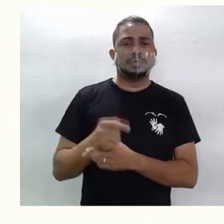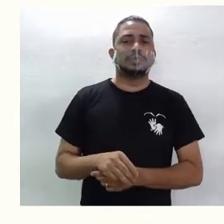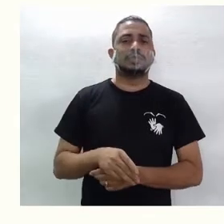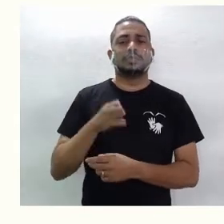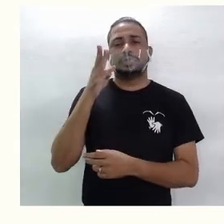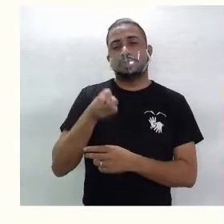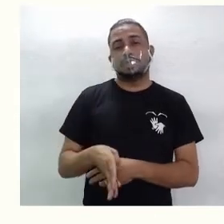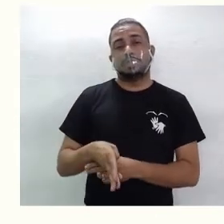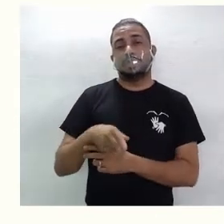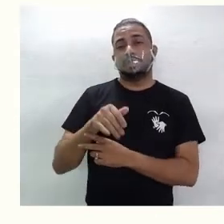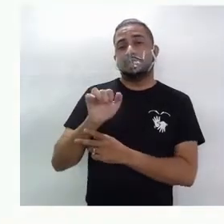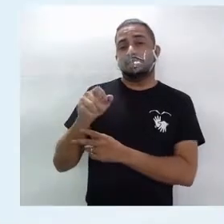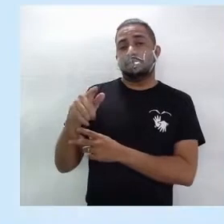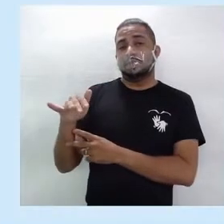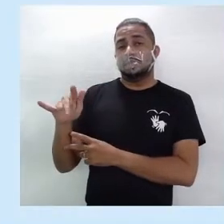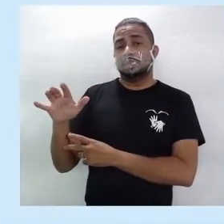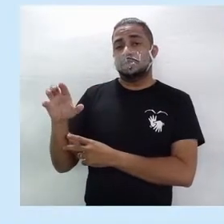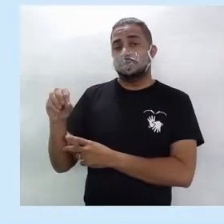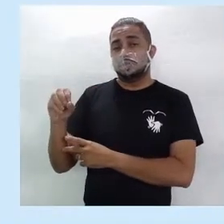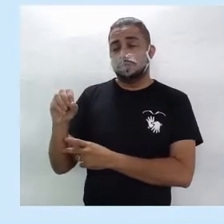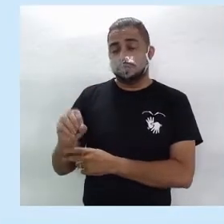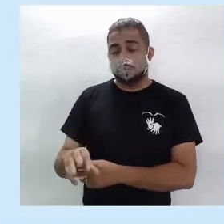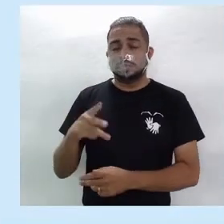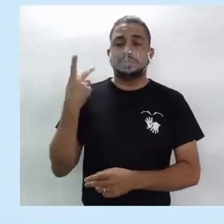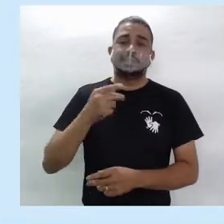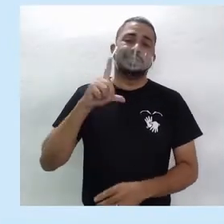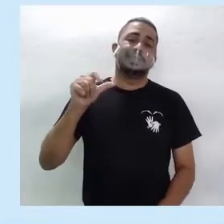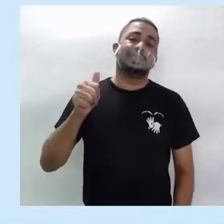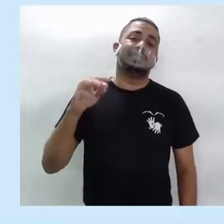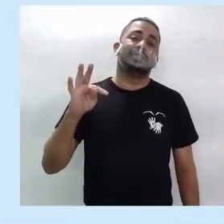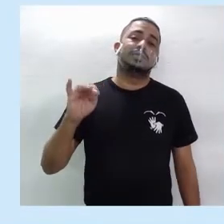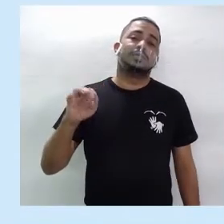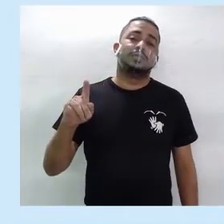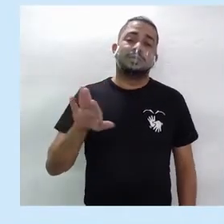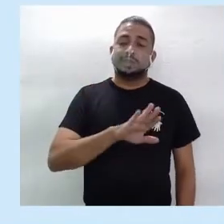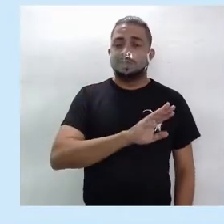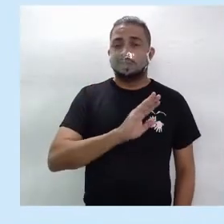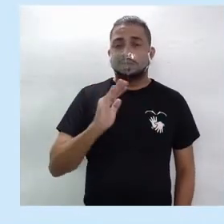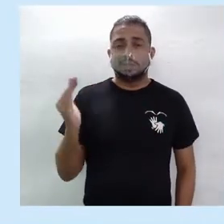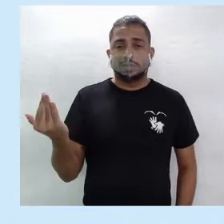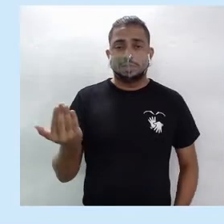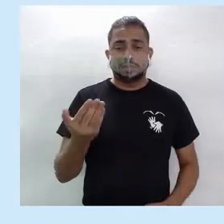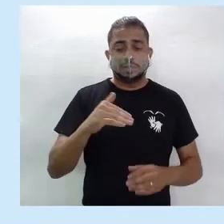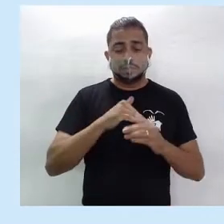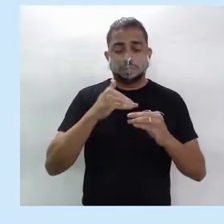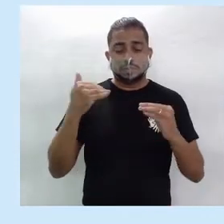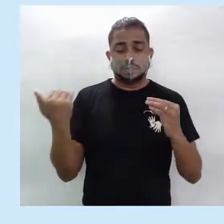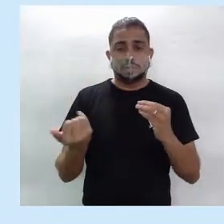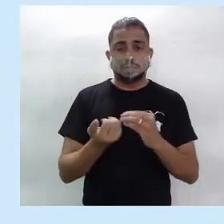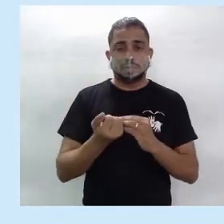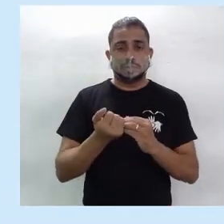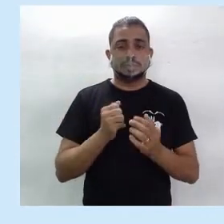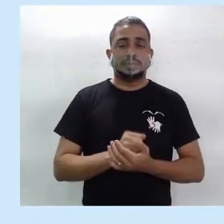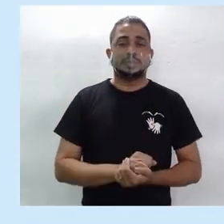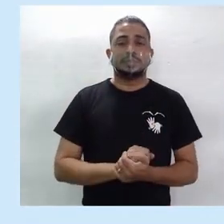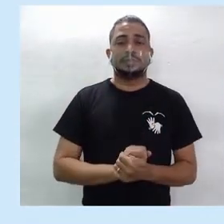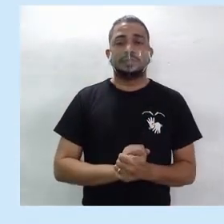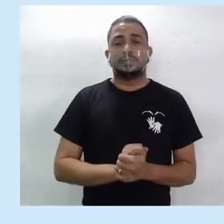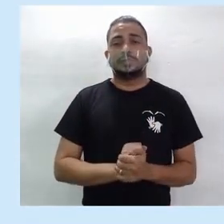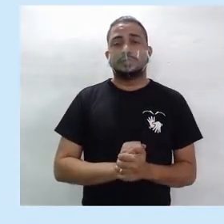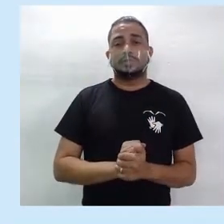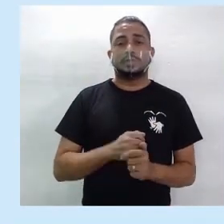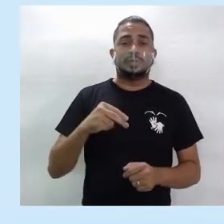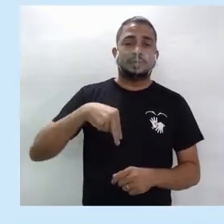do Equador. Então, quando a gente fala sobre latitude, estamos falando sobre a Terra sendo cortada em dois hemisférios, tá?